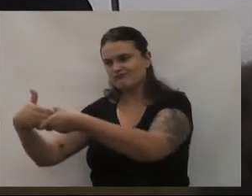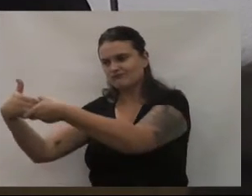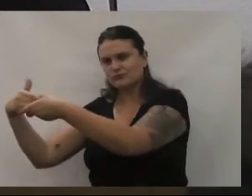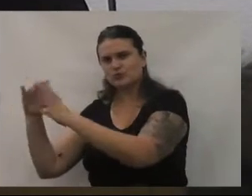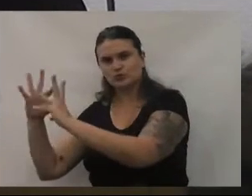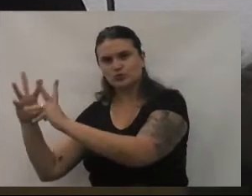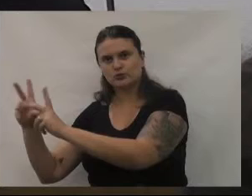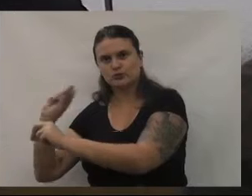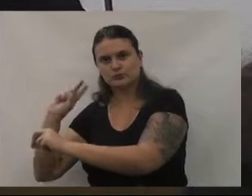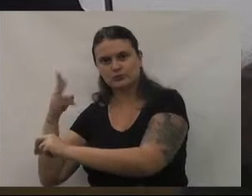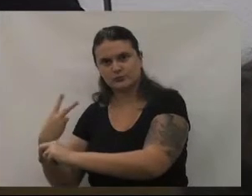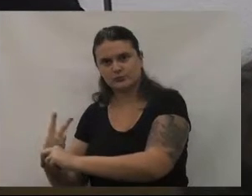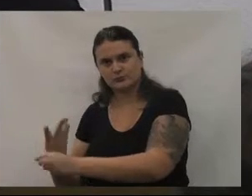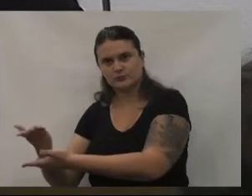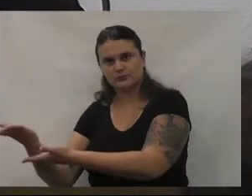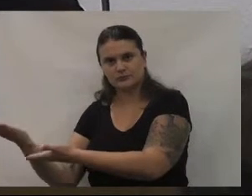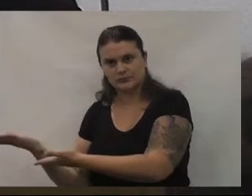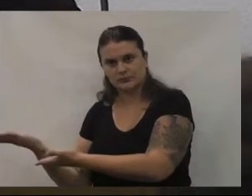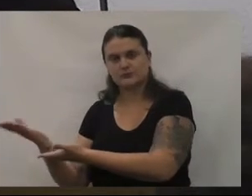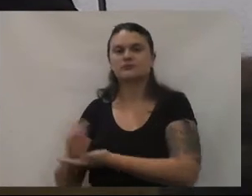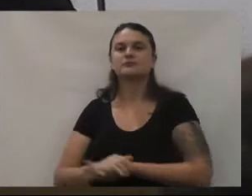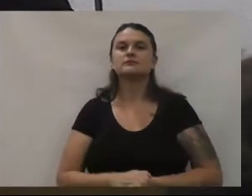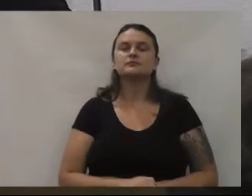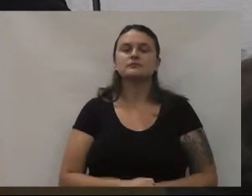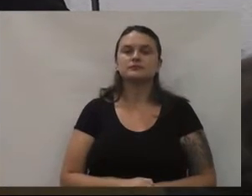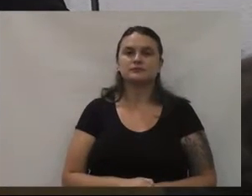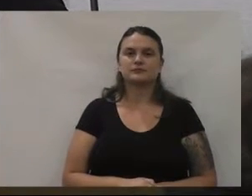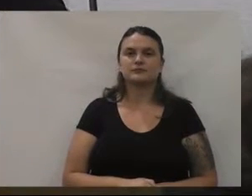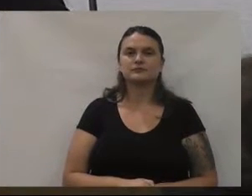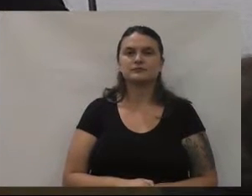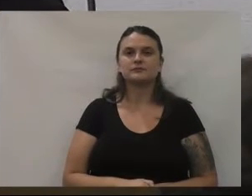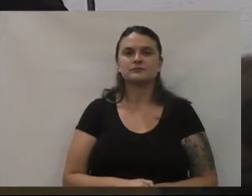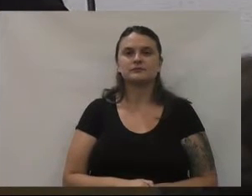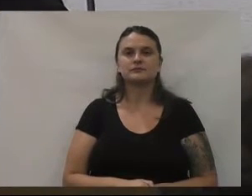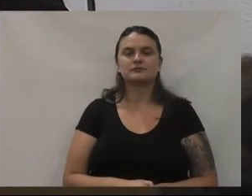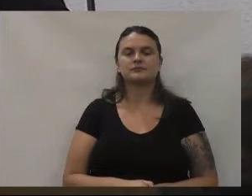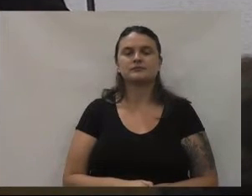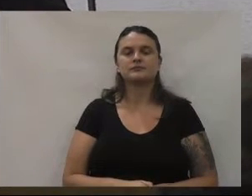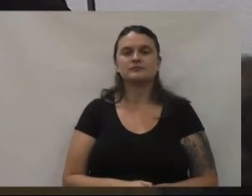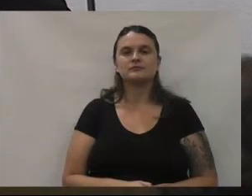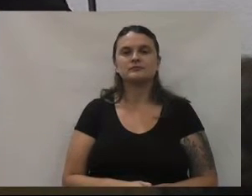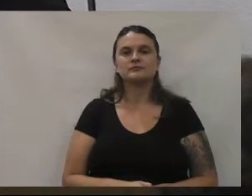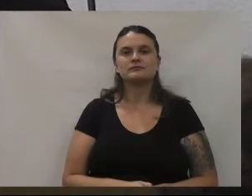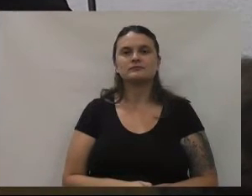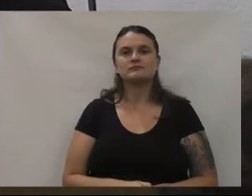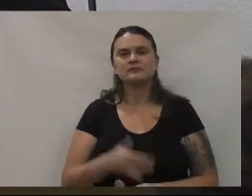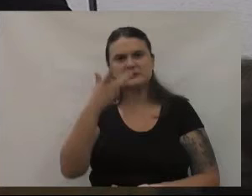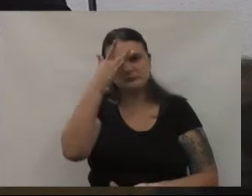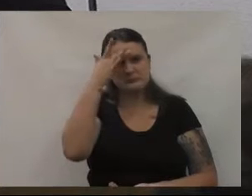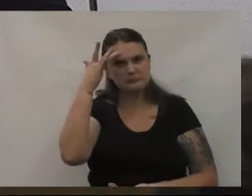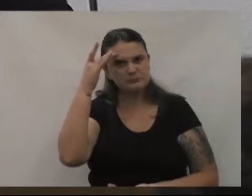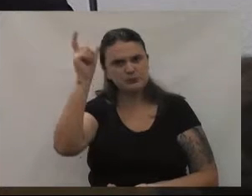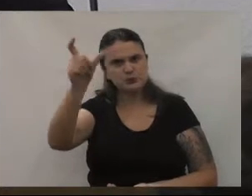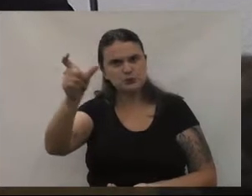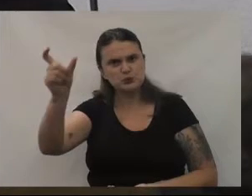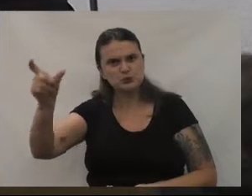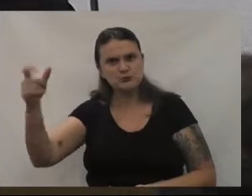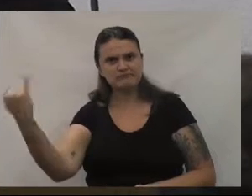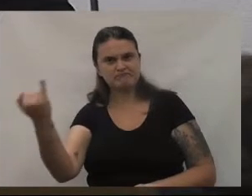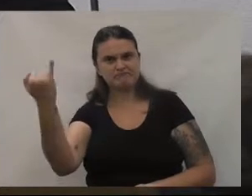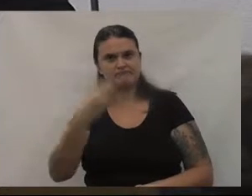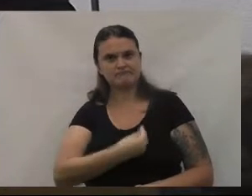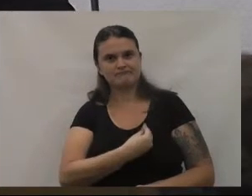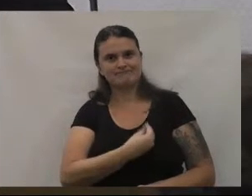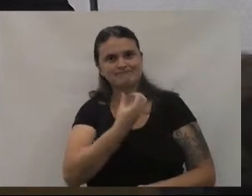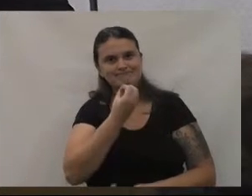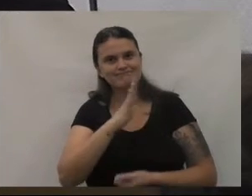cumprimentar os demais membros dessa Casa Legislativa. As autoridades presentes, meu